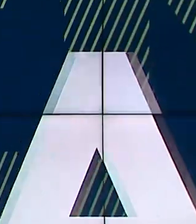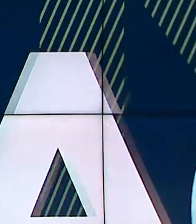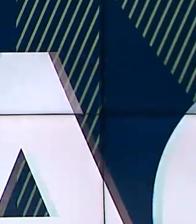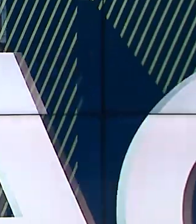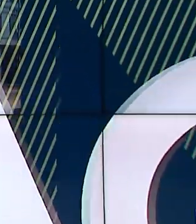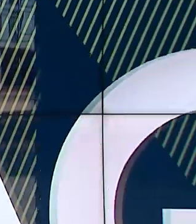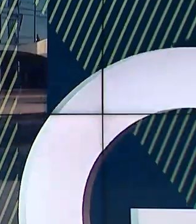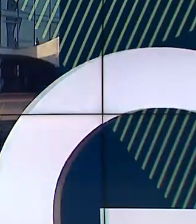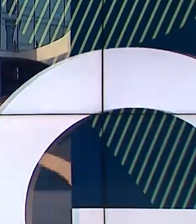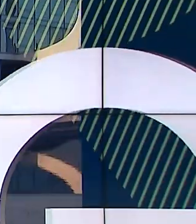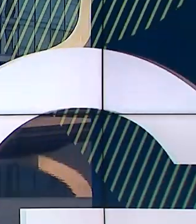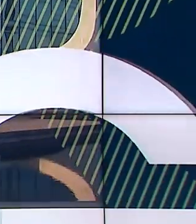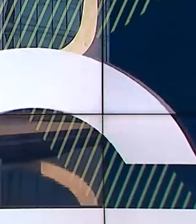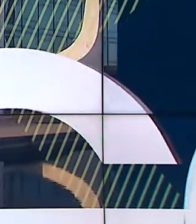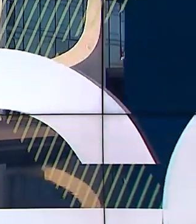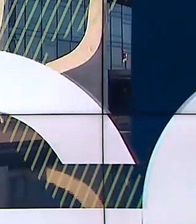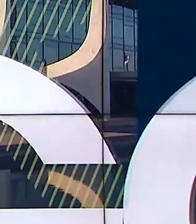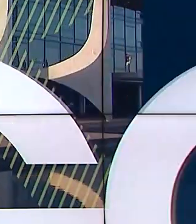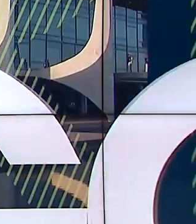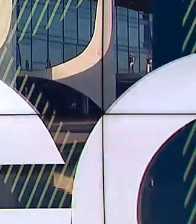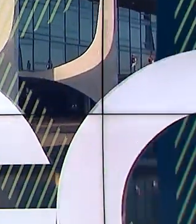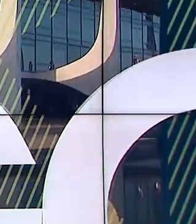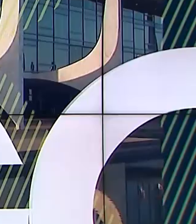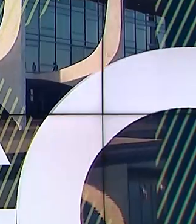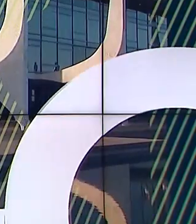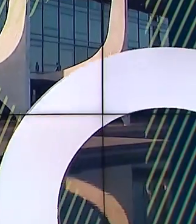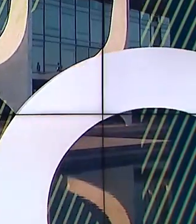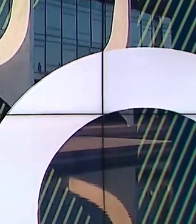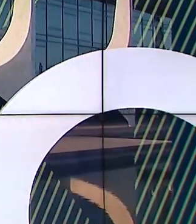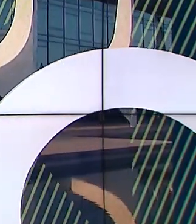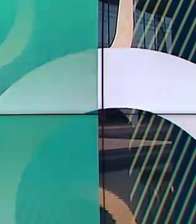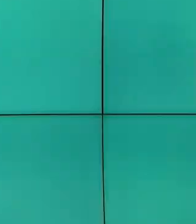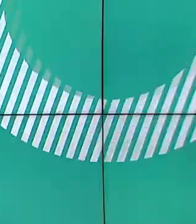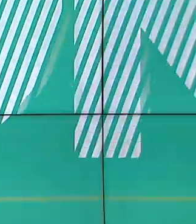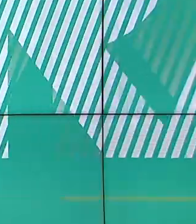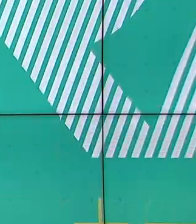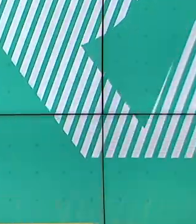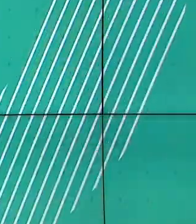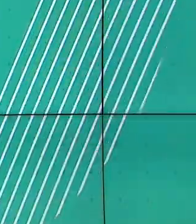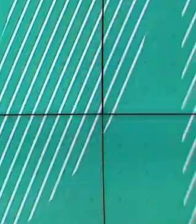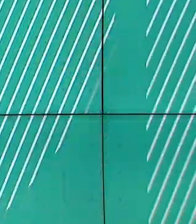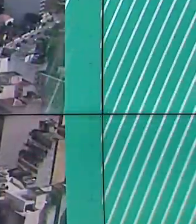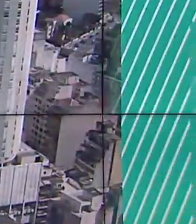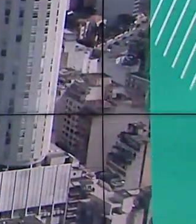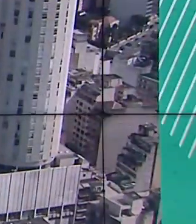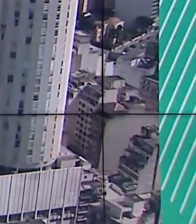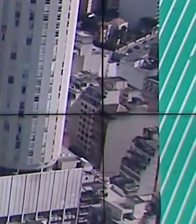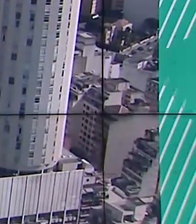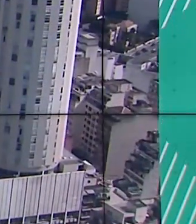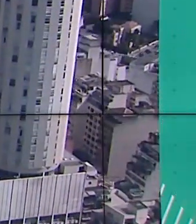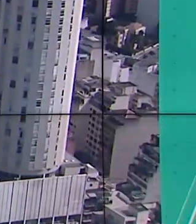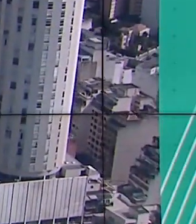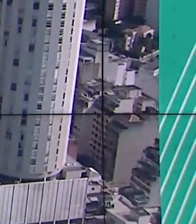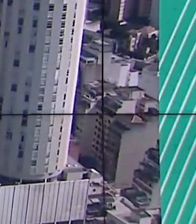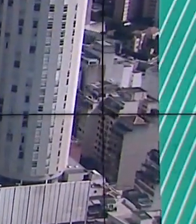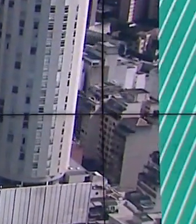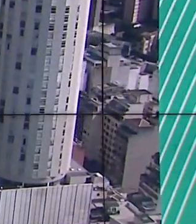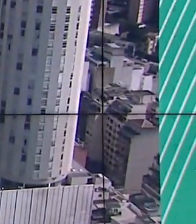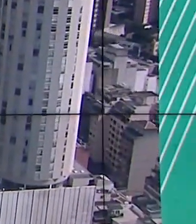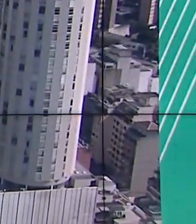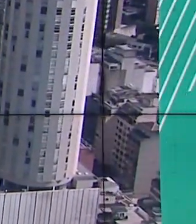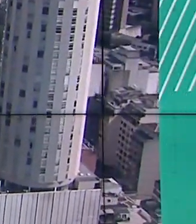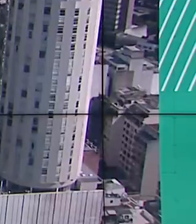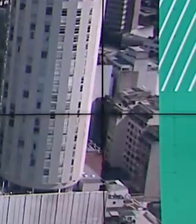Nós acompanhamos ao vivo, direto de Camboriú, Santa Catarina, a participação do presidente Jair Bolsonaro na